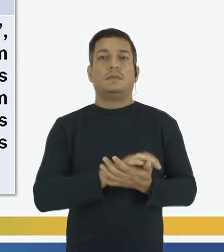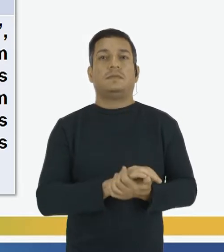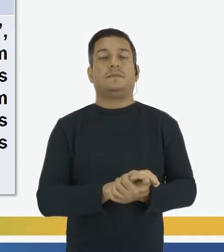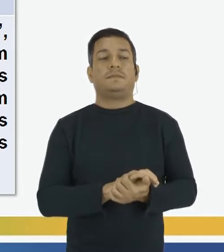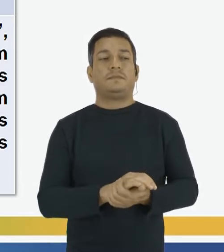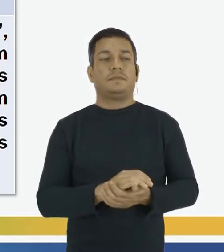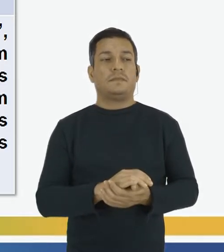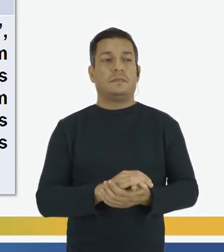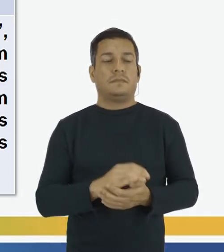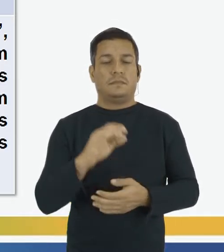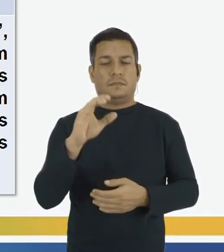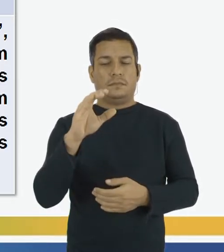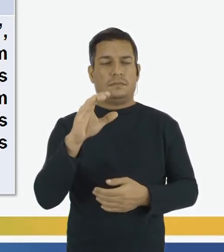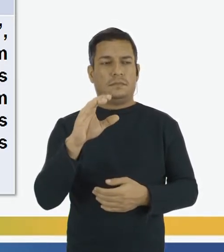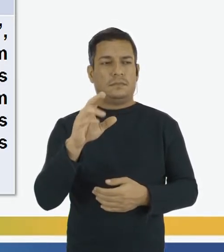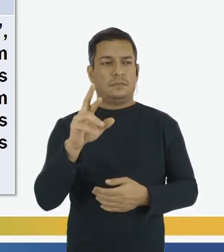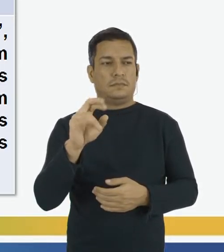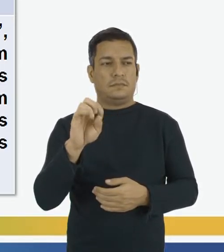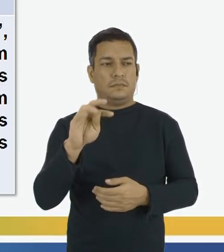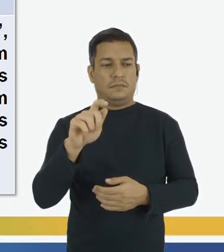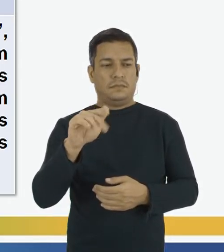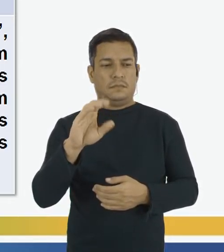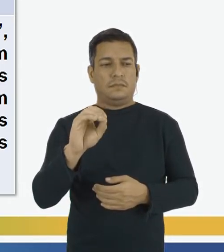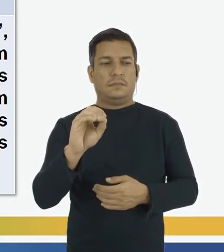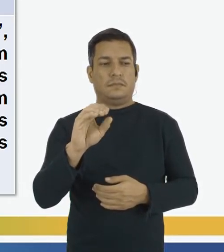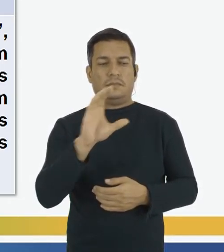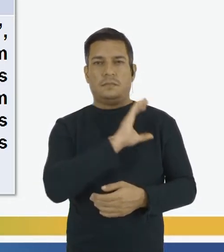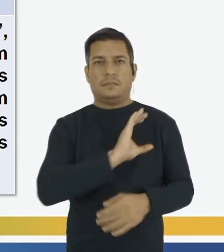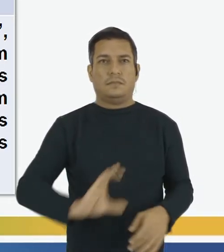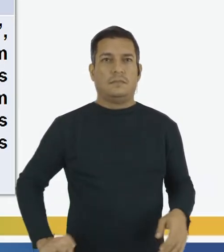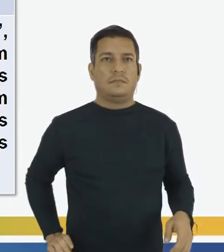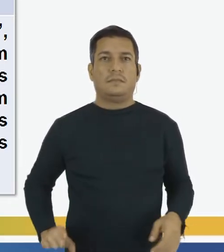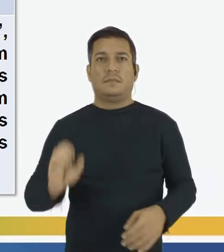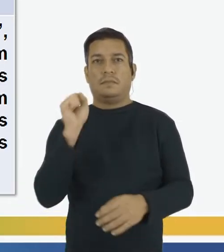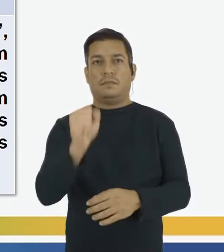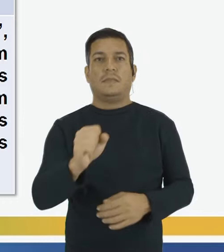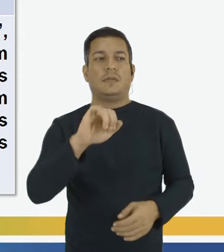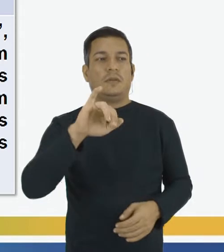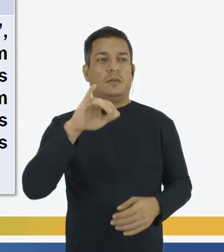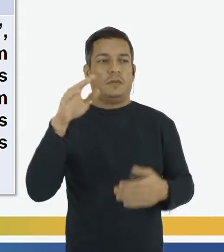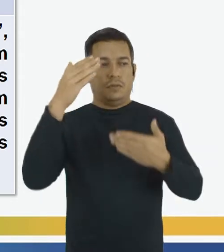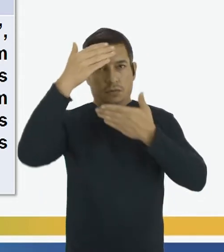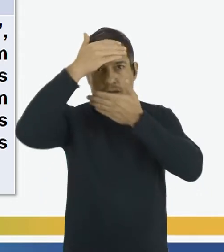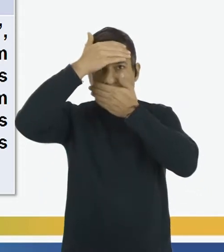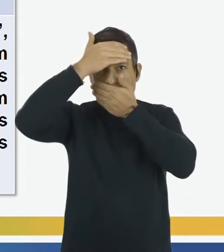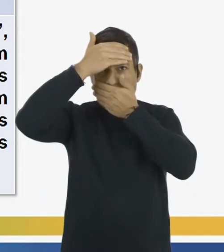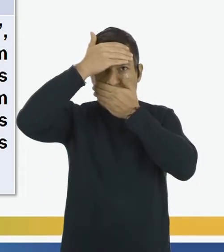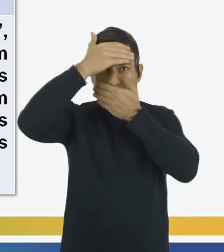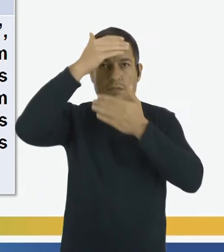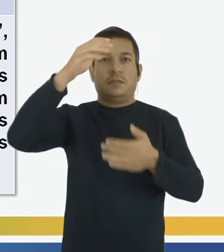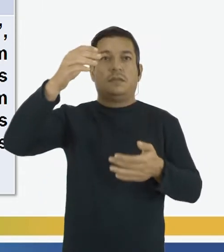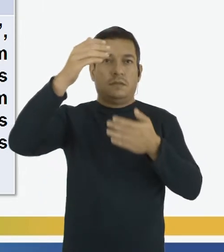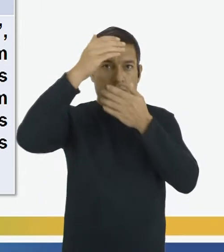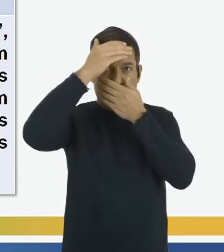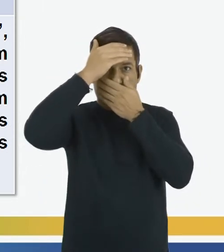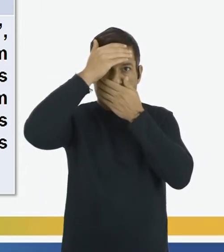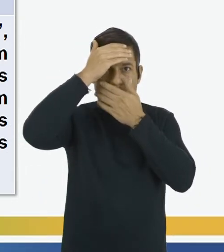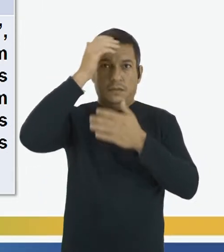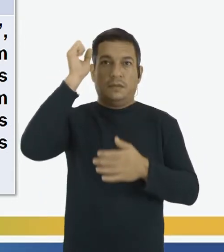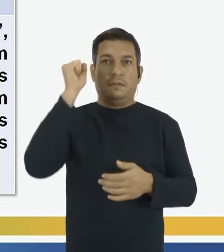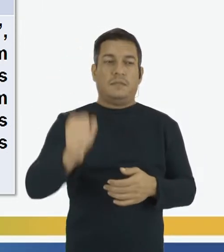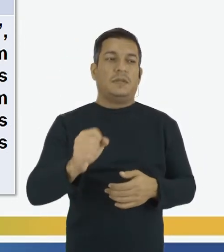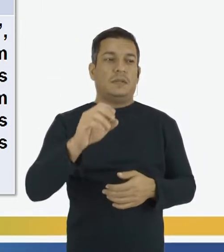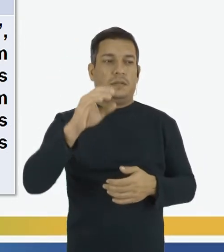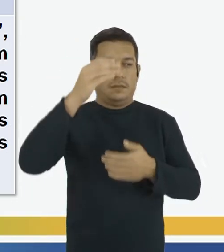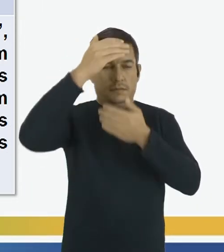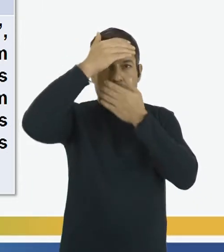que cristãos matam judeus, muçulmanos matam cristãos e budistas matam muçulmanos,